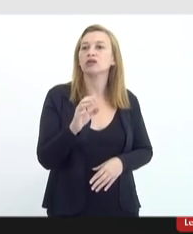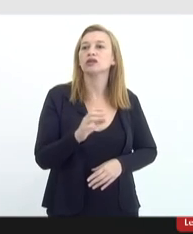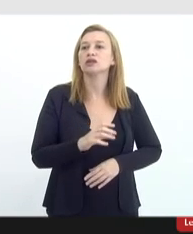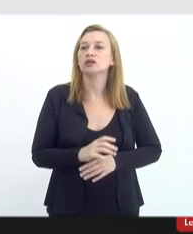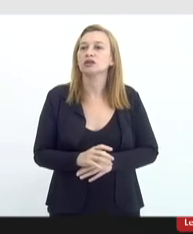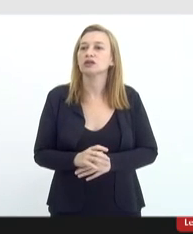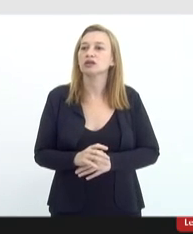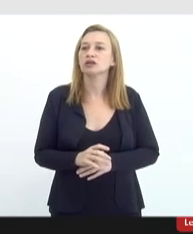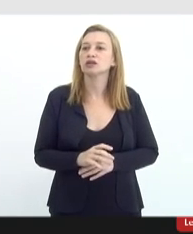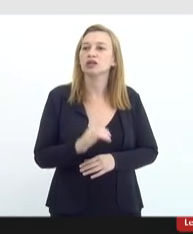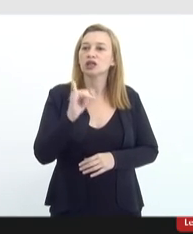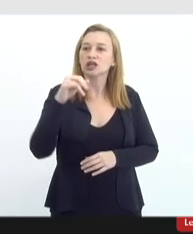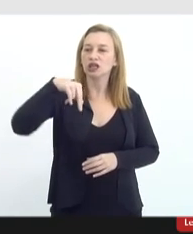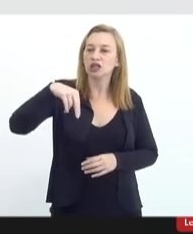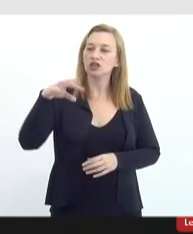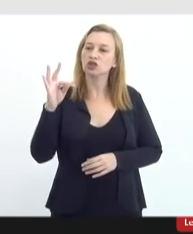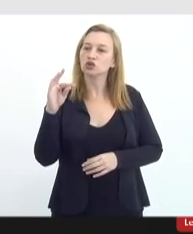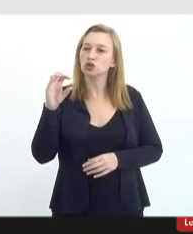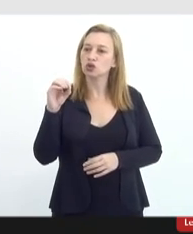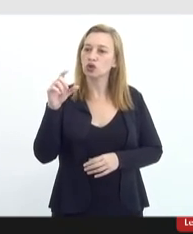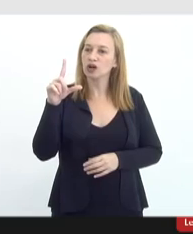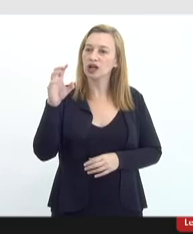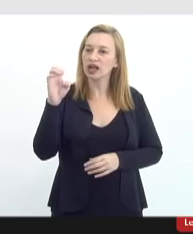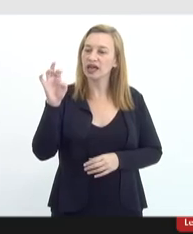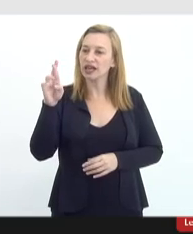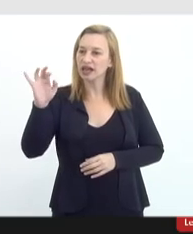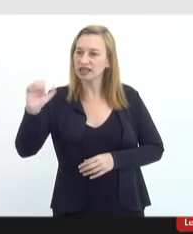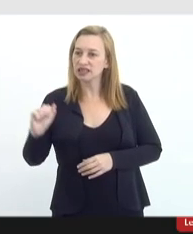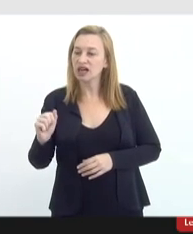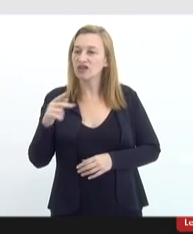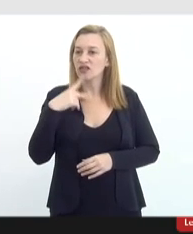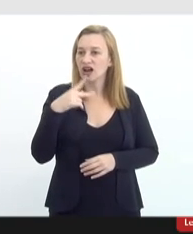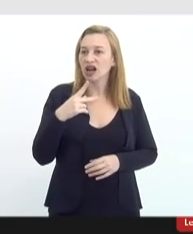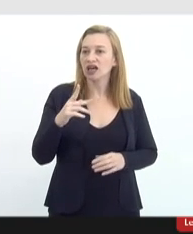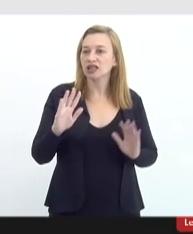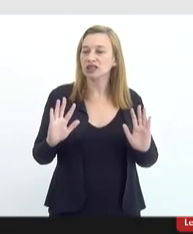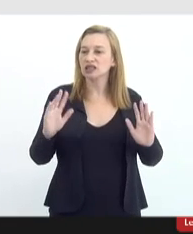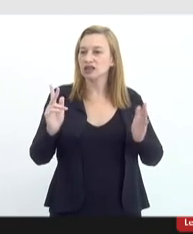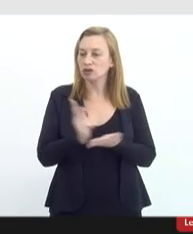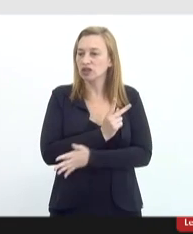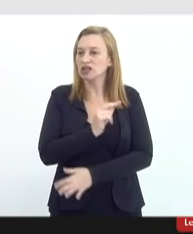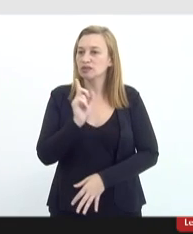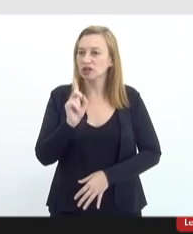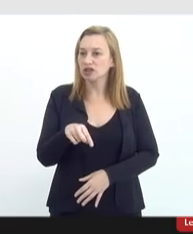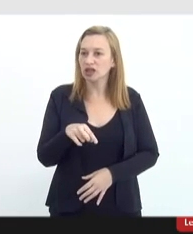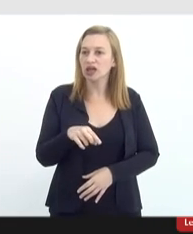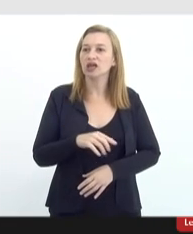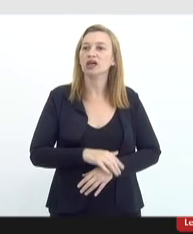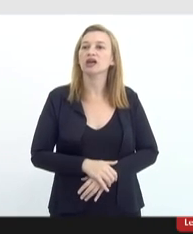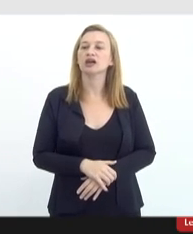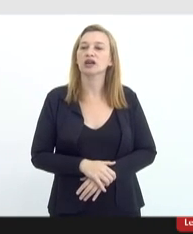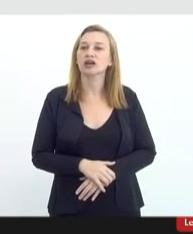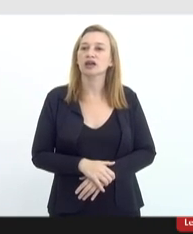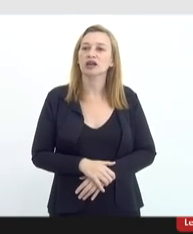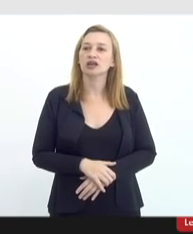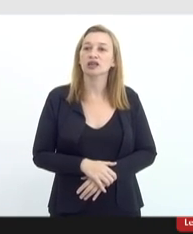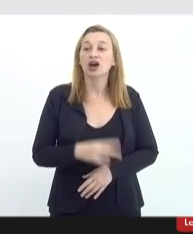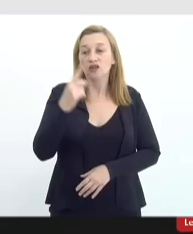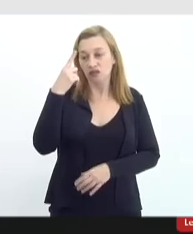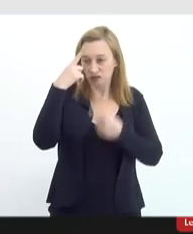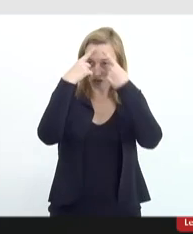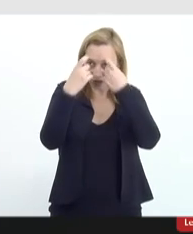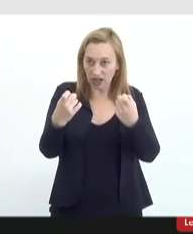a importância estrutural desse evento, né, porque o vilipêndio, isso que é a